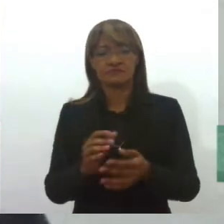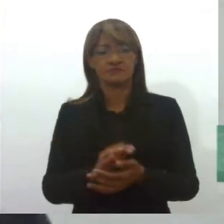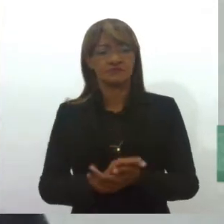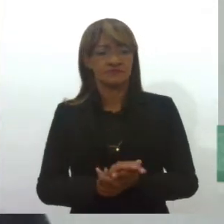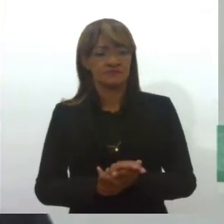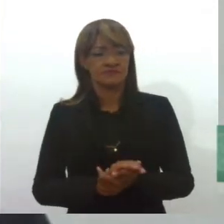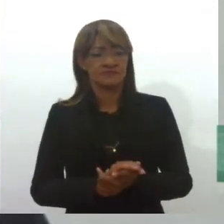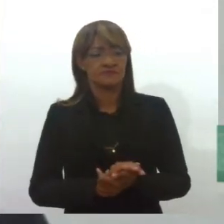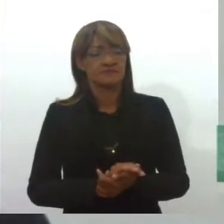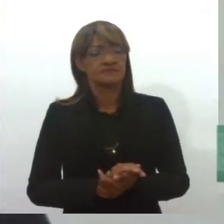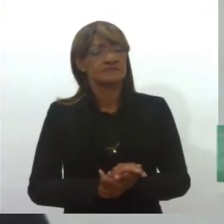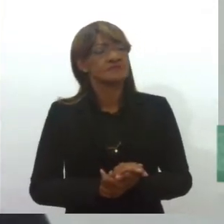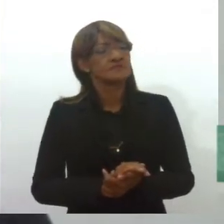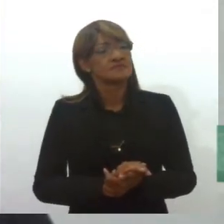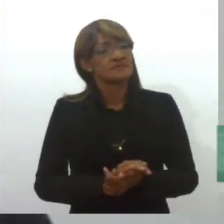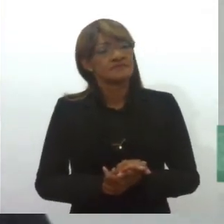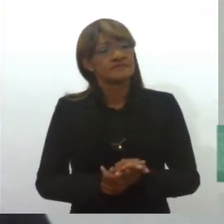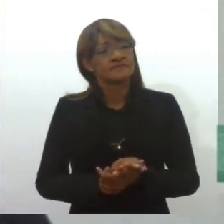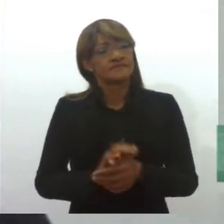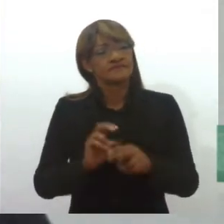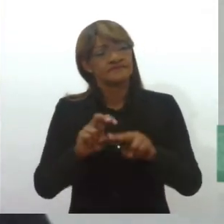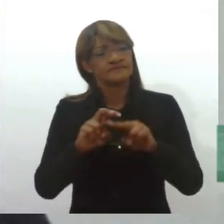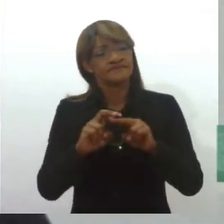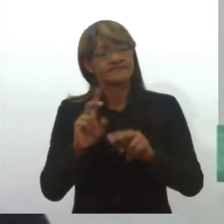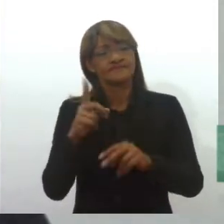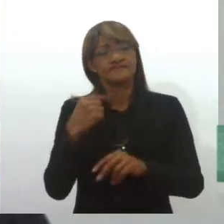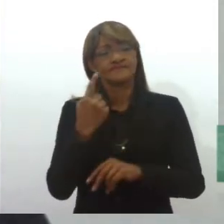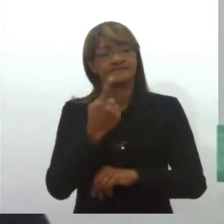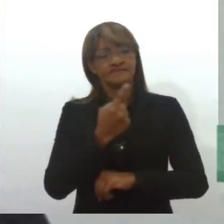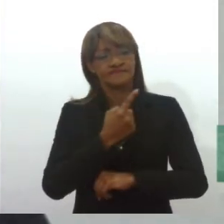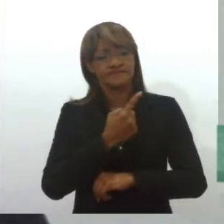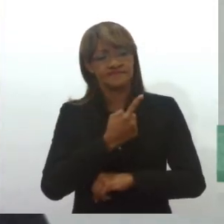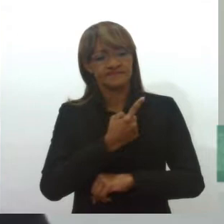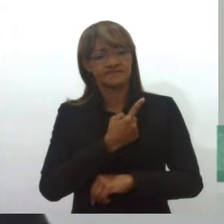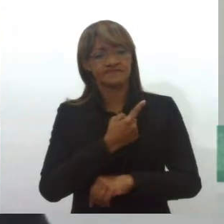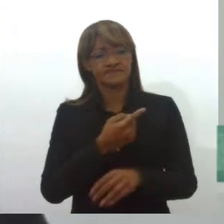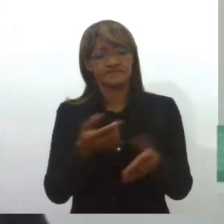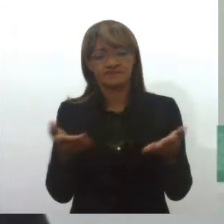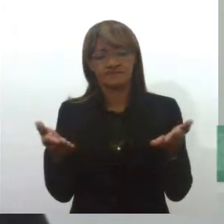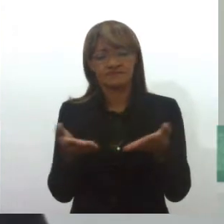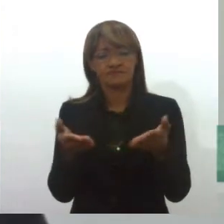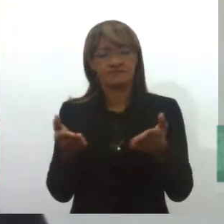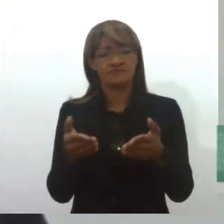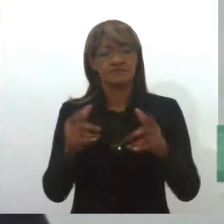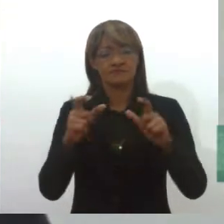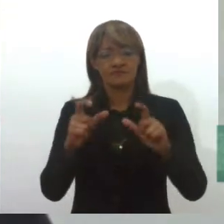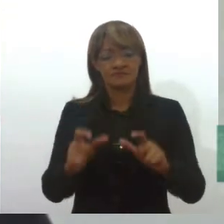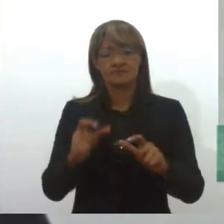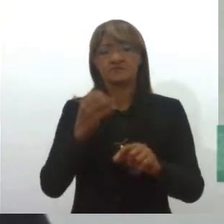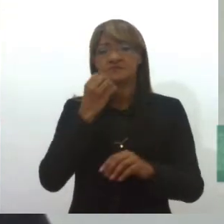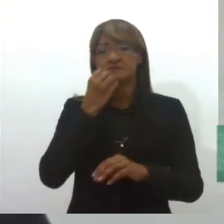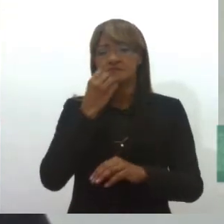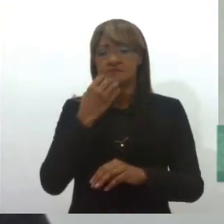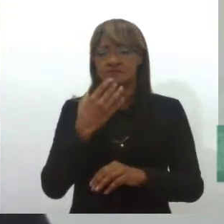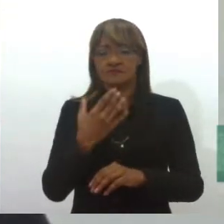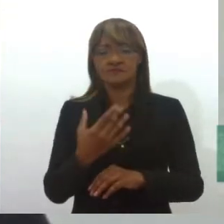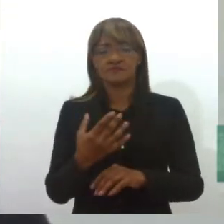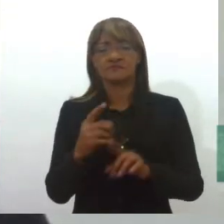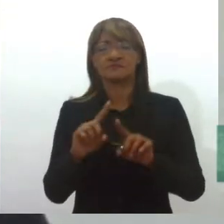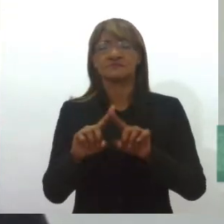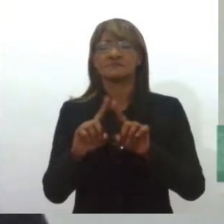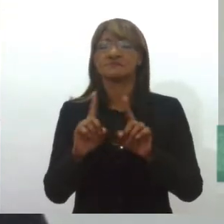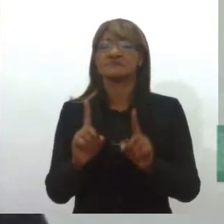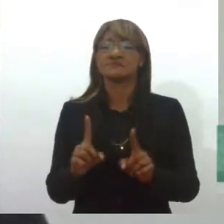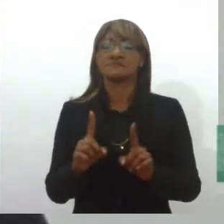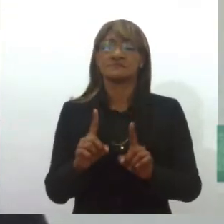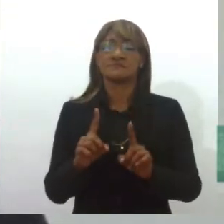compromisso nosso, um compromisso de instaurar uma estrutura adequada para fazer esse tipo de investigação, mas é um tipo de crime